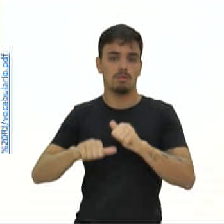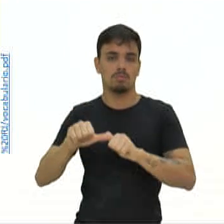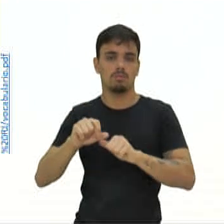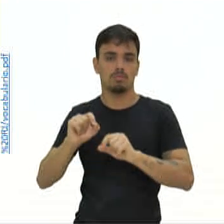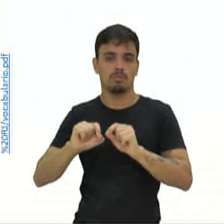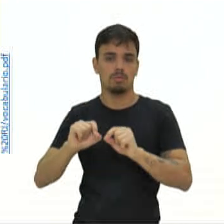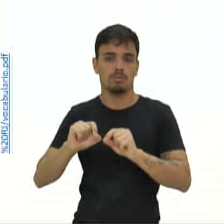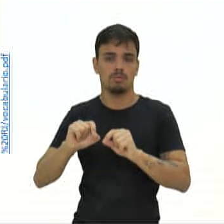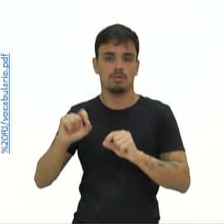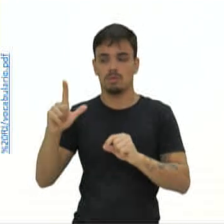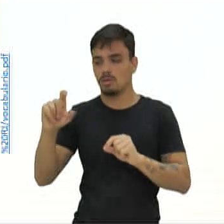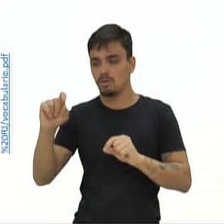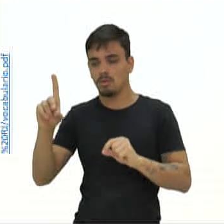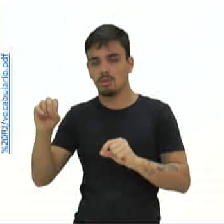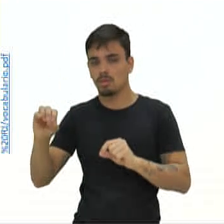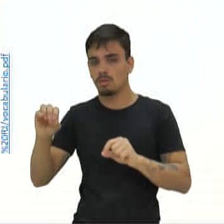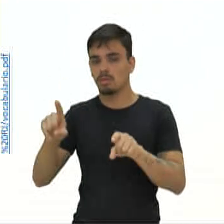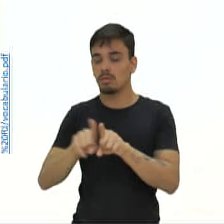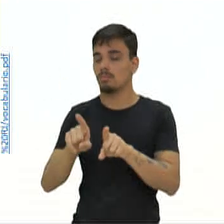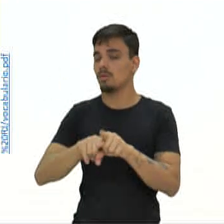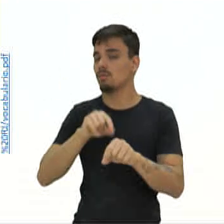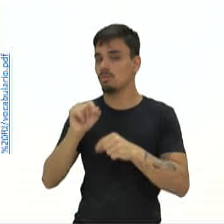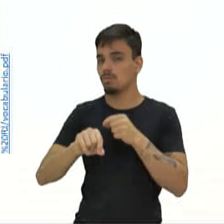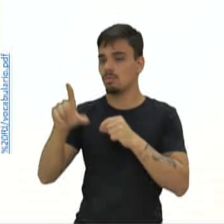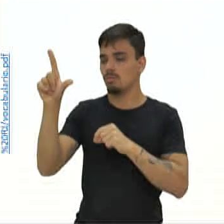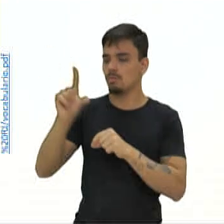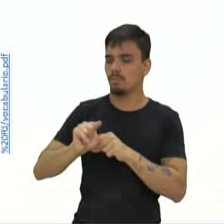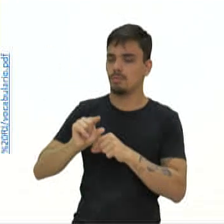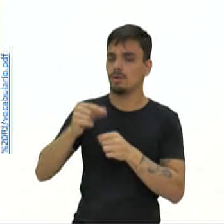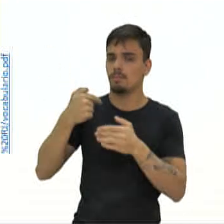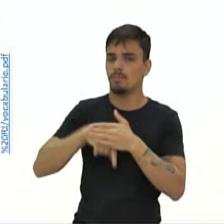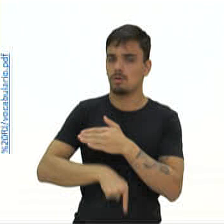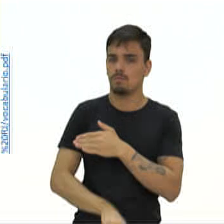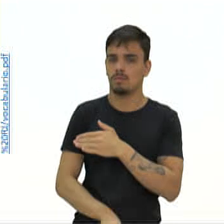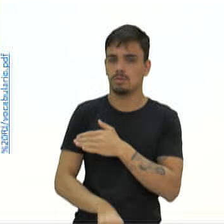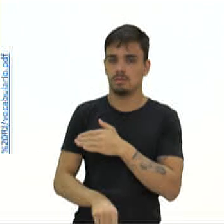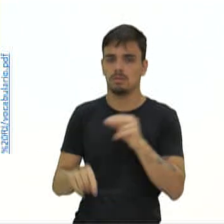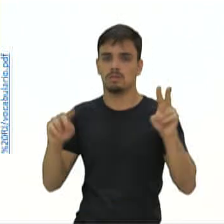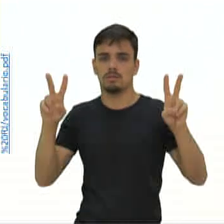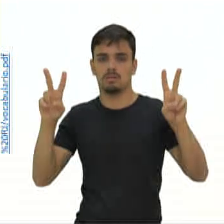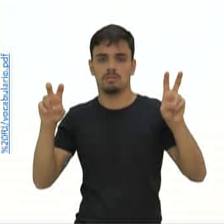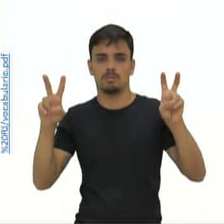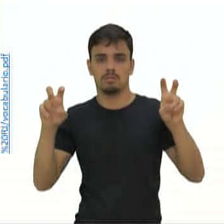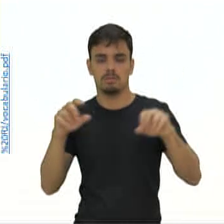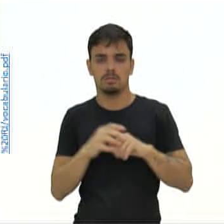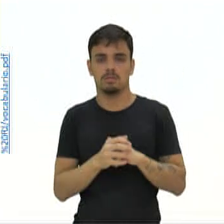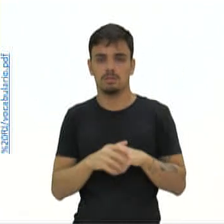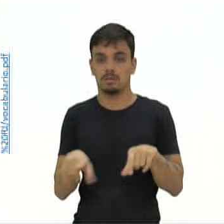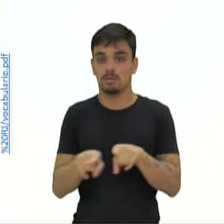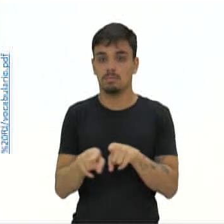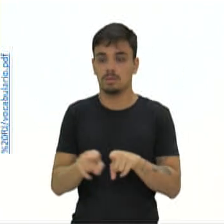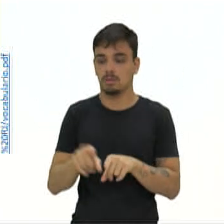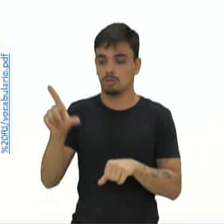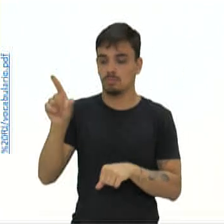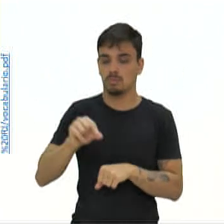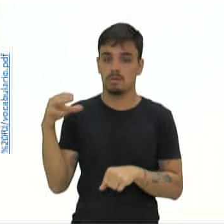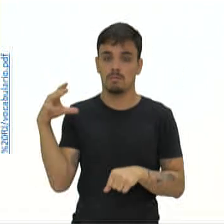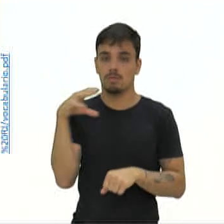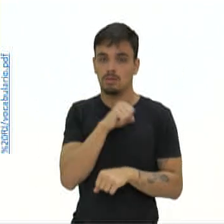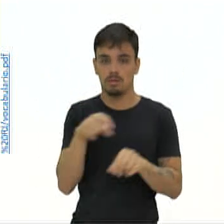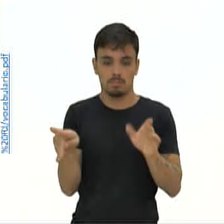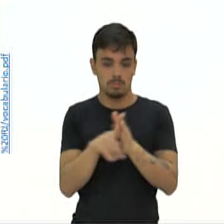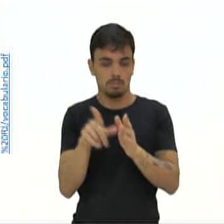como lodo, provocando a redução da profundidade. E daí, claro, diminui a velocidade da água